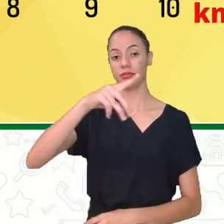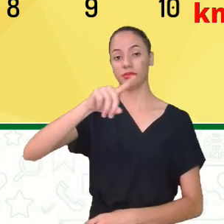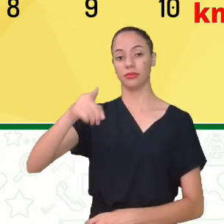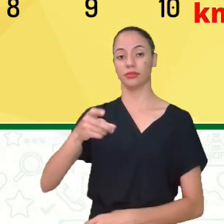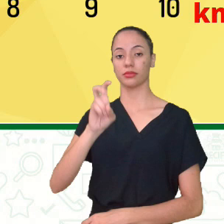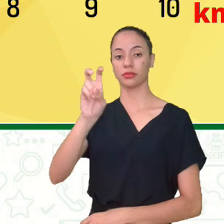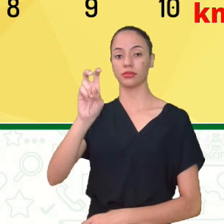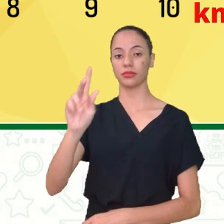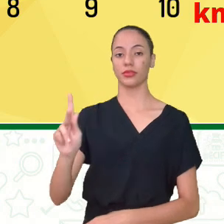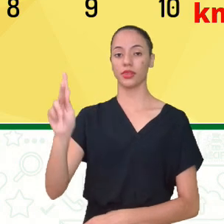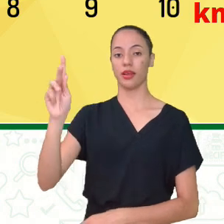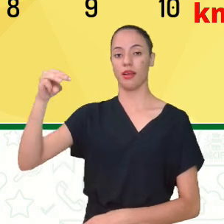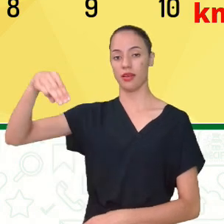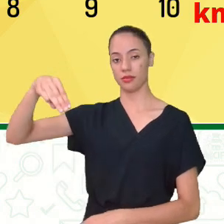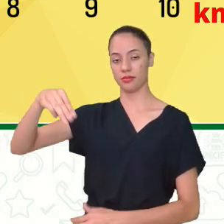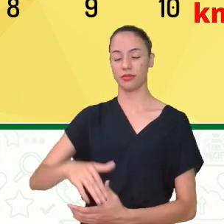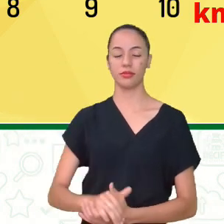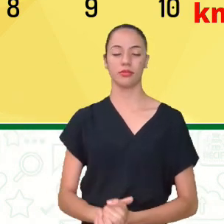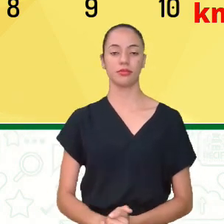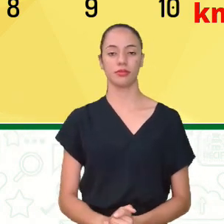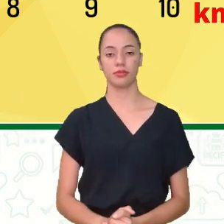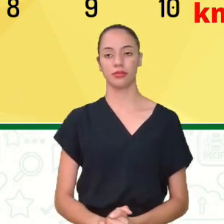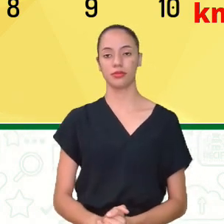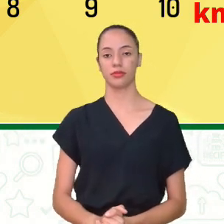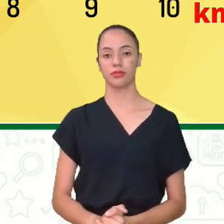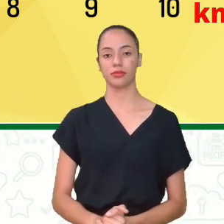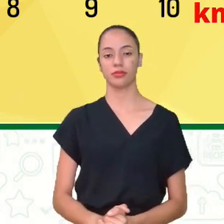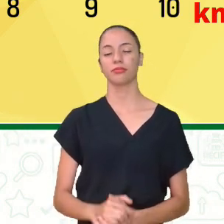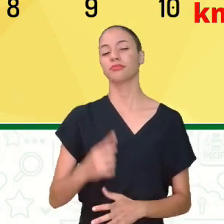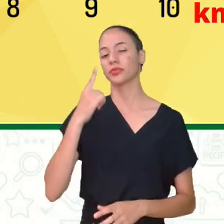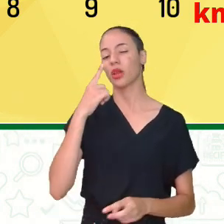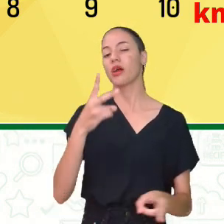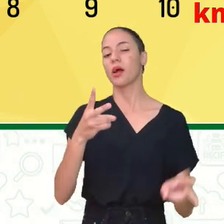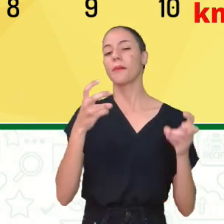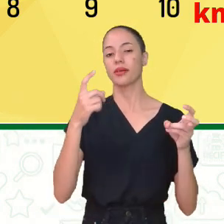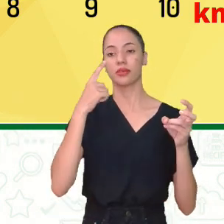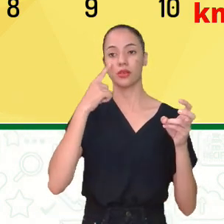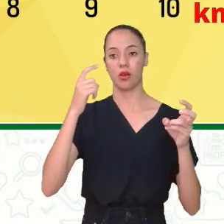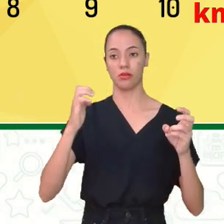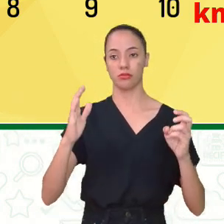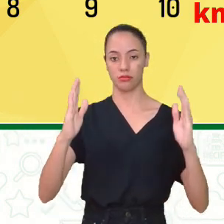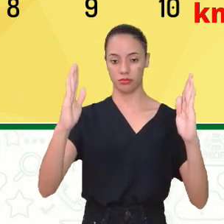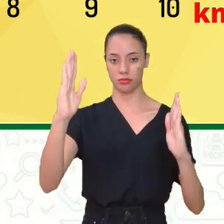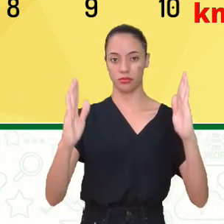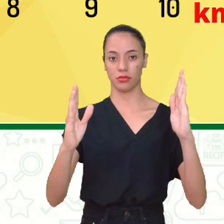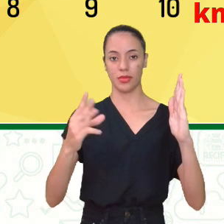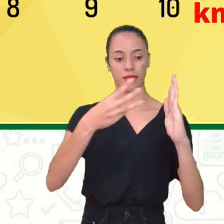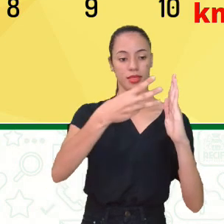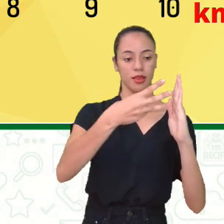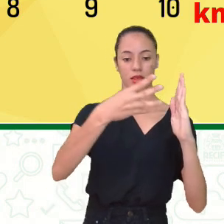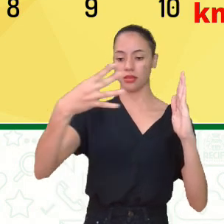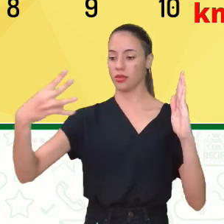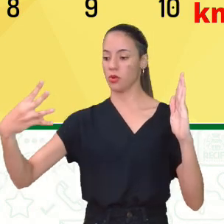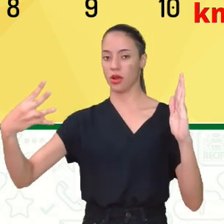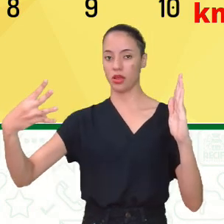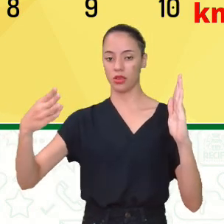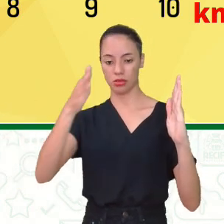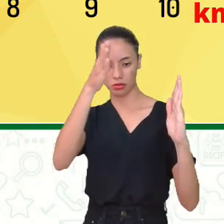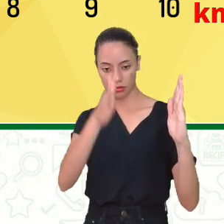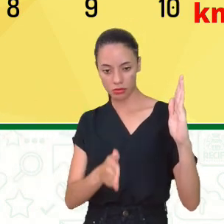3,5 quilômetros. Você vai perceber que ali no meio, entre 3 e 4, eu